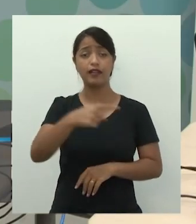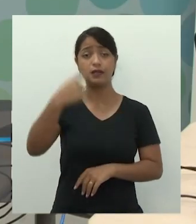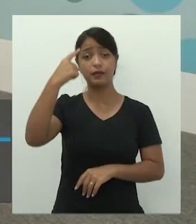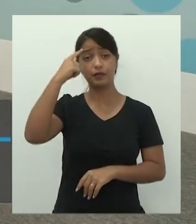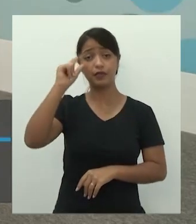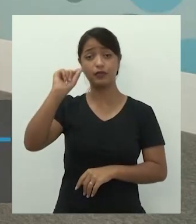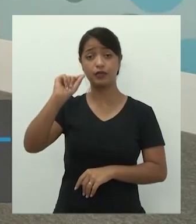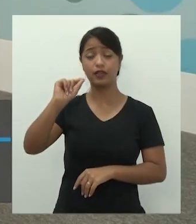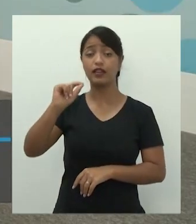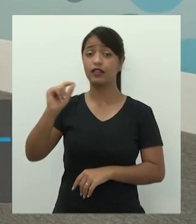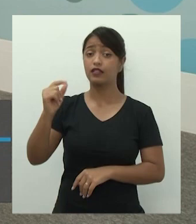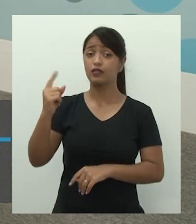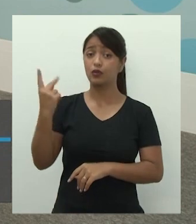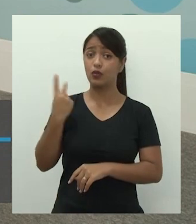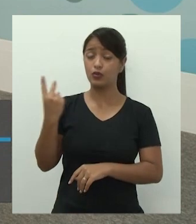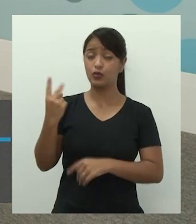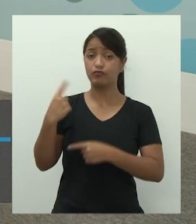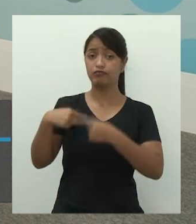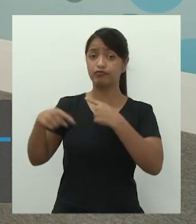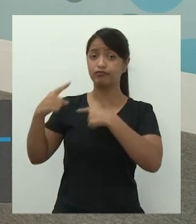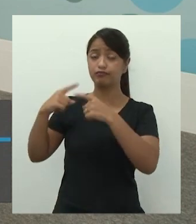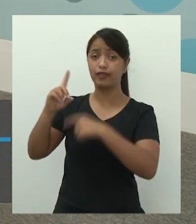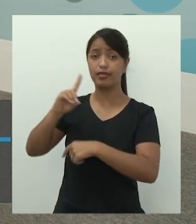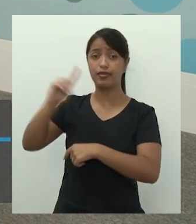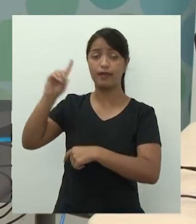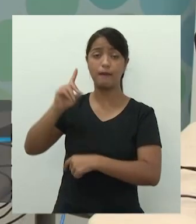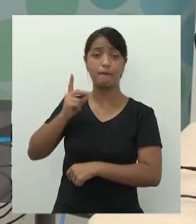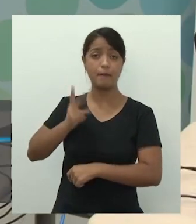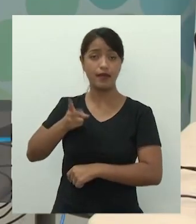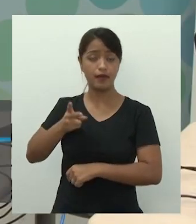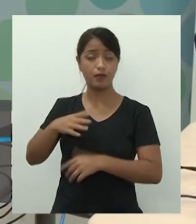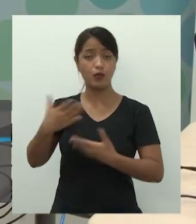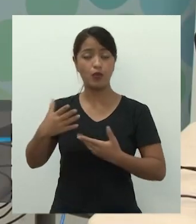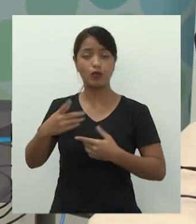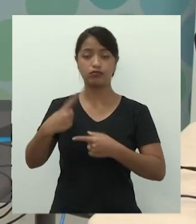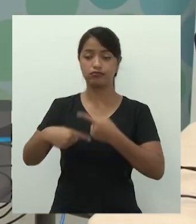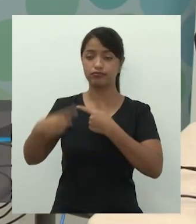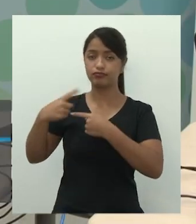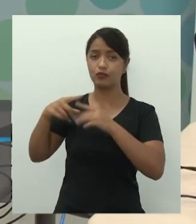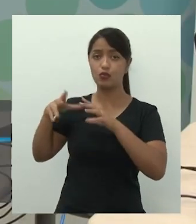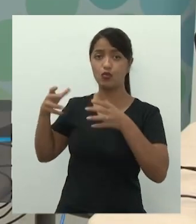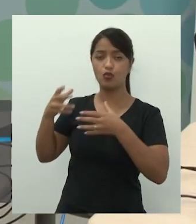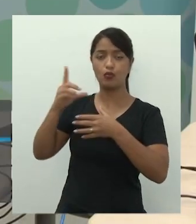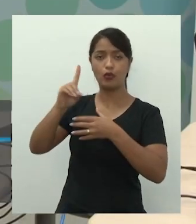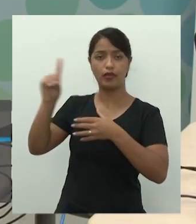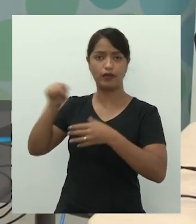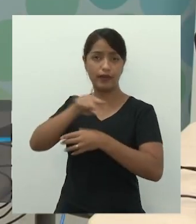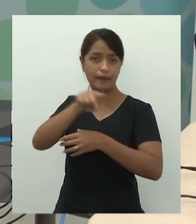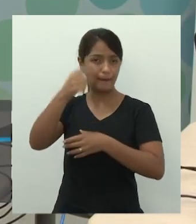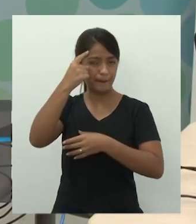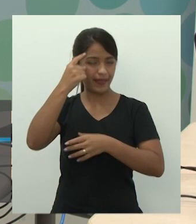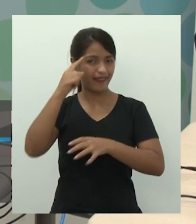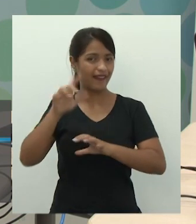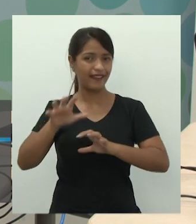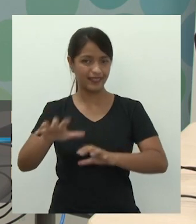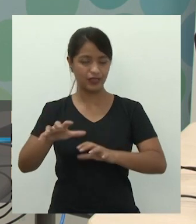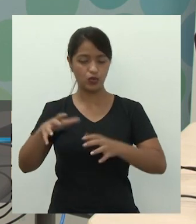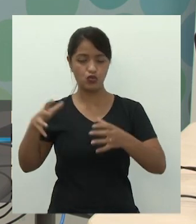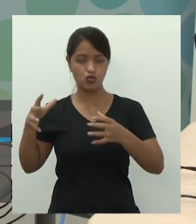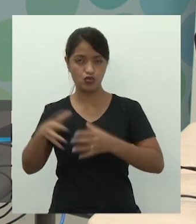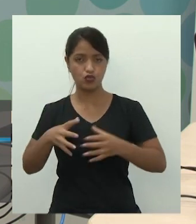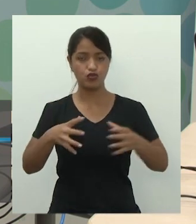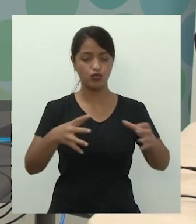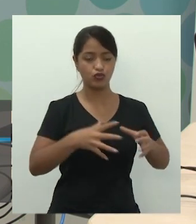descendentes de um mesmo deus, né? Ou de um mesmo grupo de deuses. Então eles se agrupavam dessa maneira, e uma maneira deles